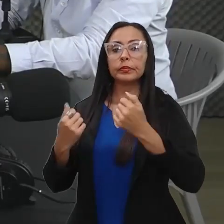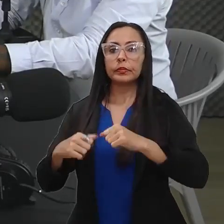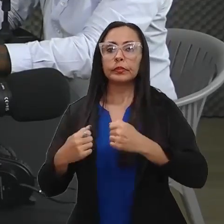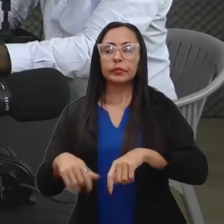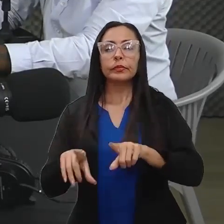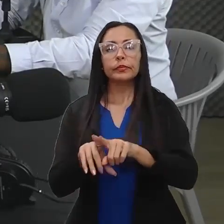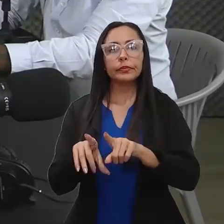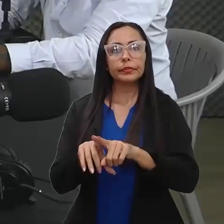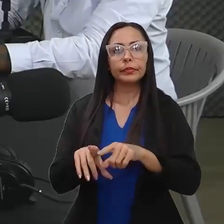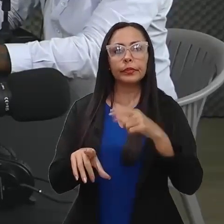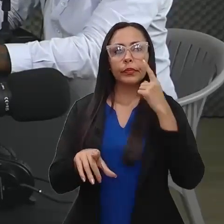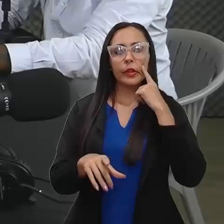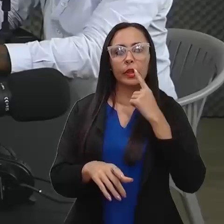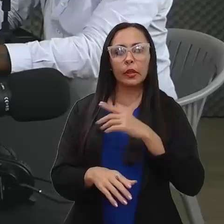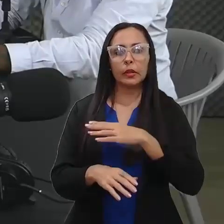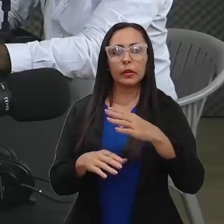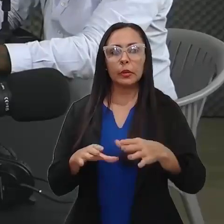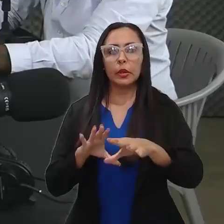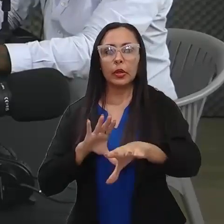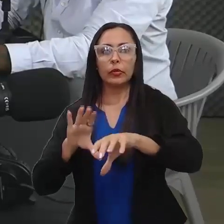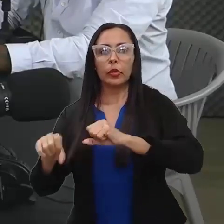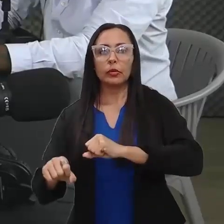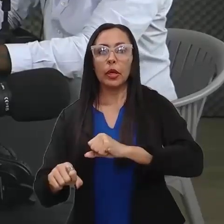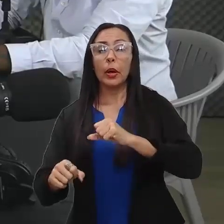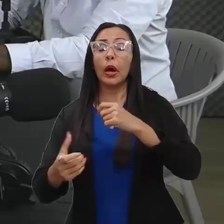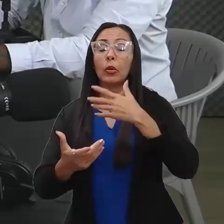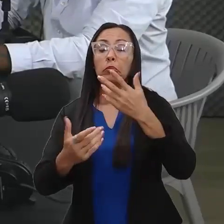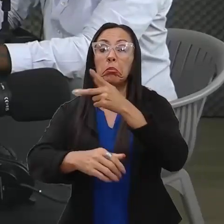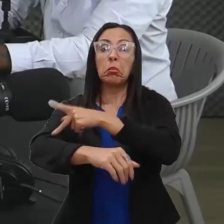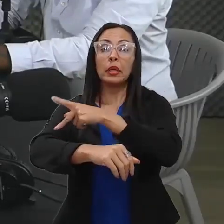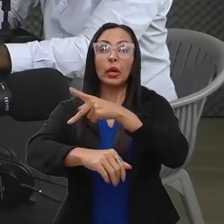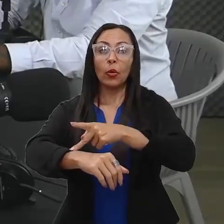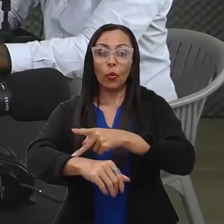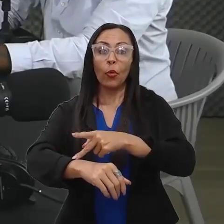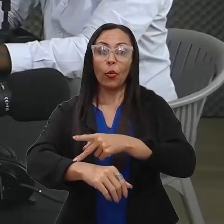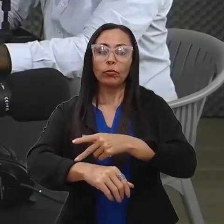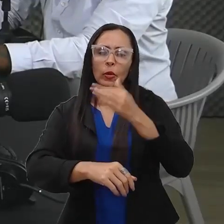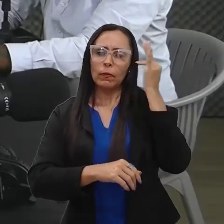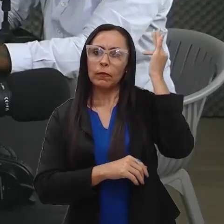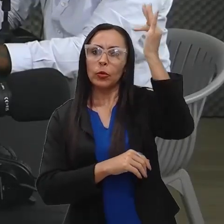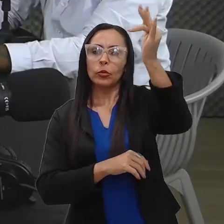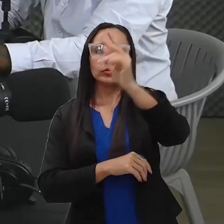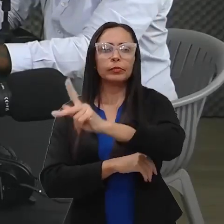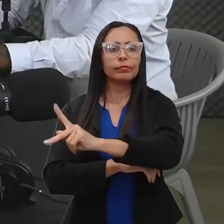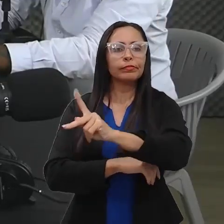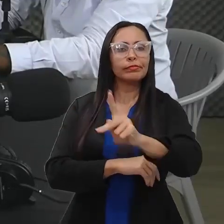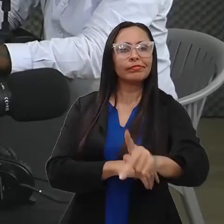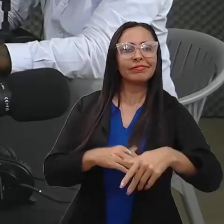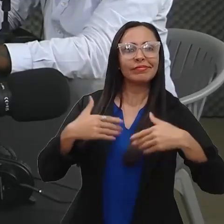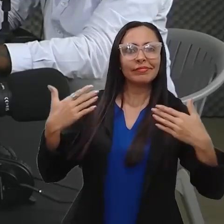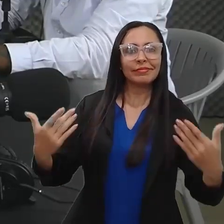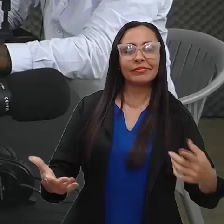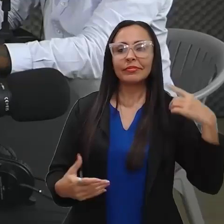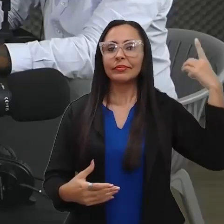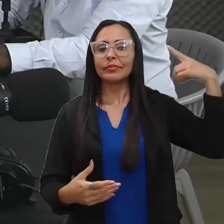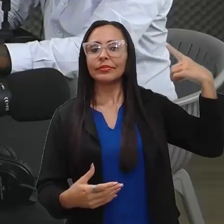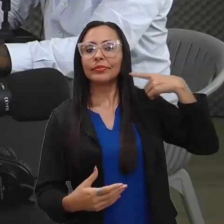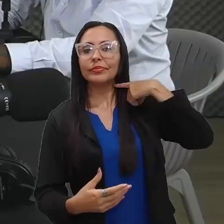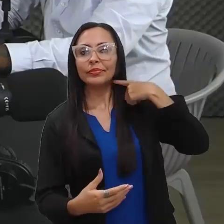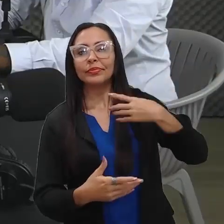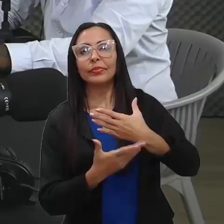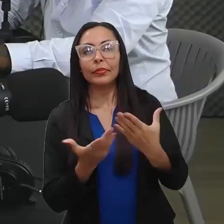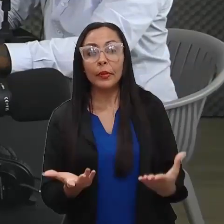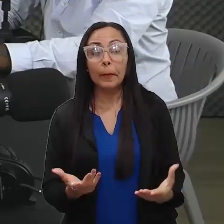também, né, formar os futuros pedagogos, futuros professores, né, os futuros advogados, porque